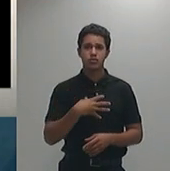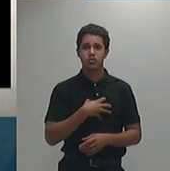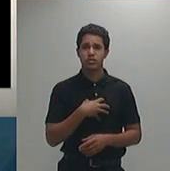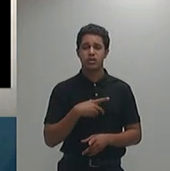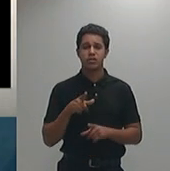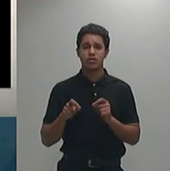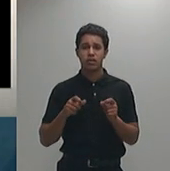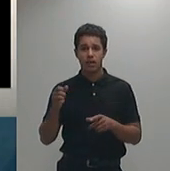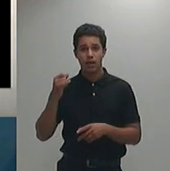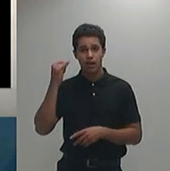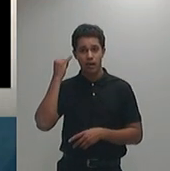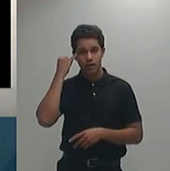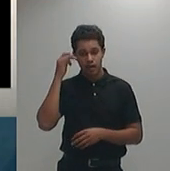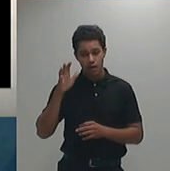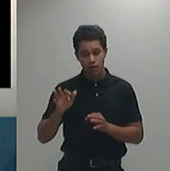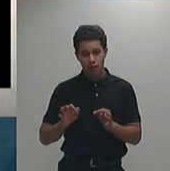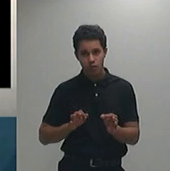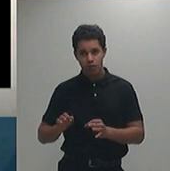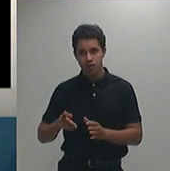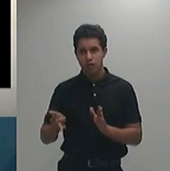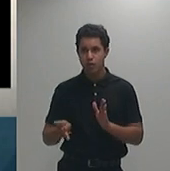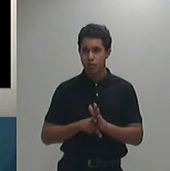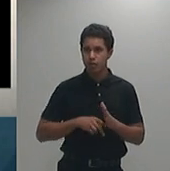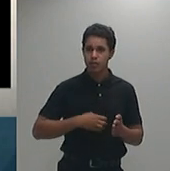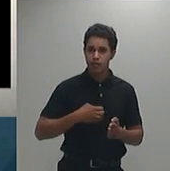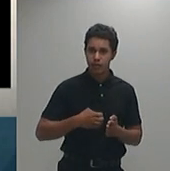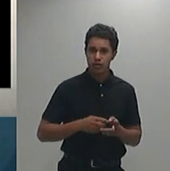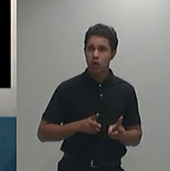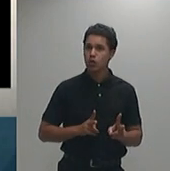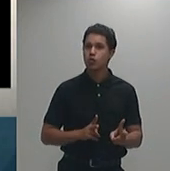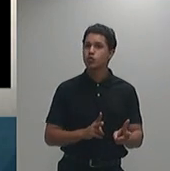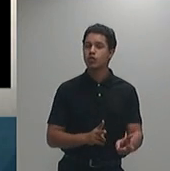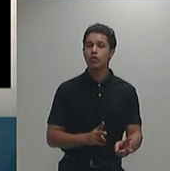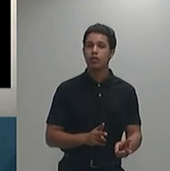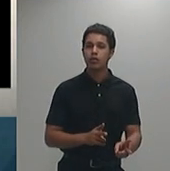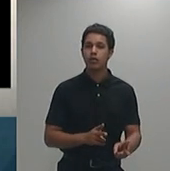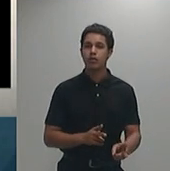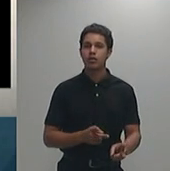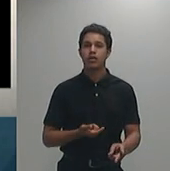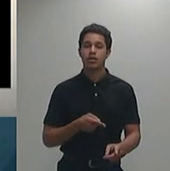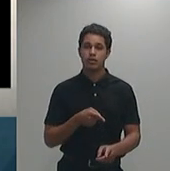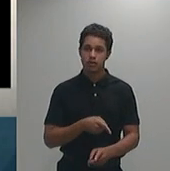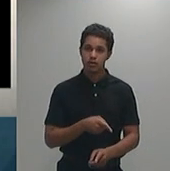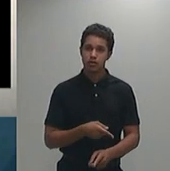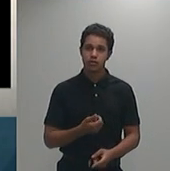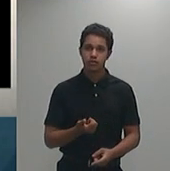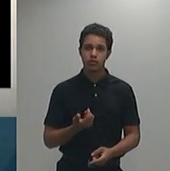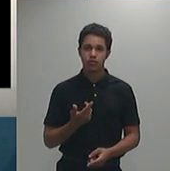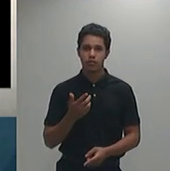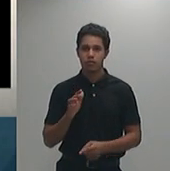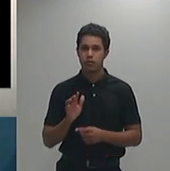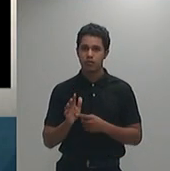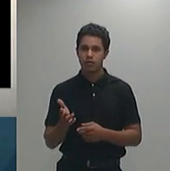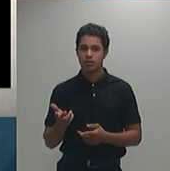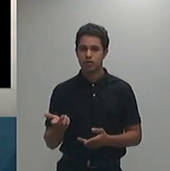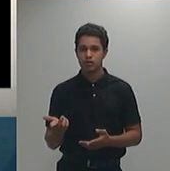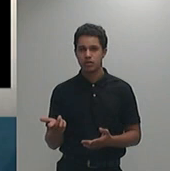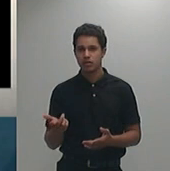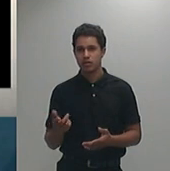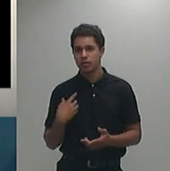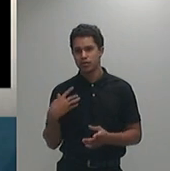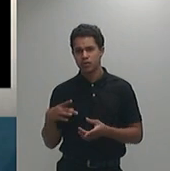a arbitragem movida pela companhia o prosseguiu e Isso evidentemente dado aí e ser a impossibilidade de